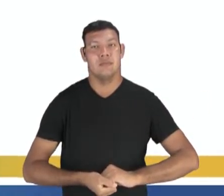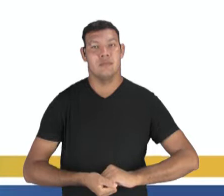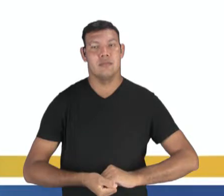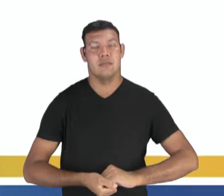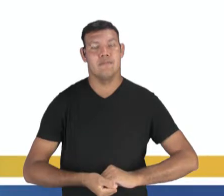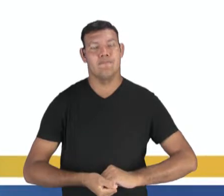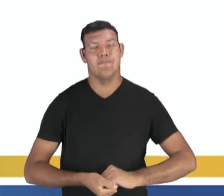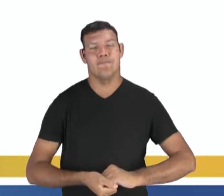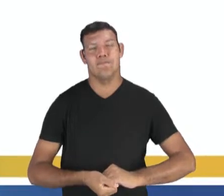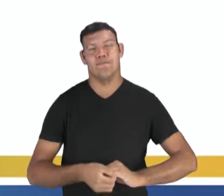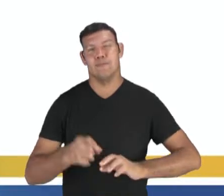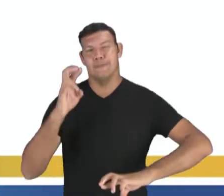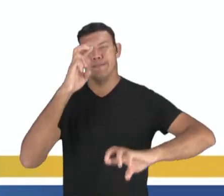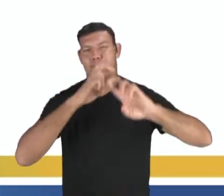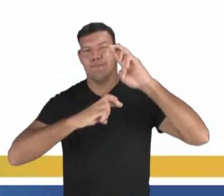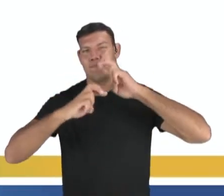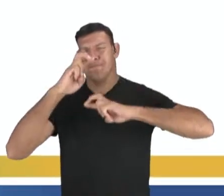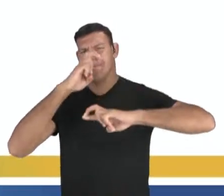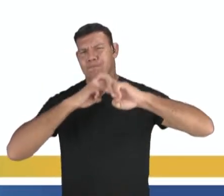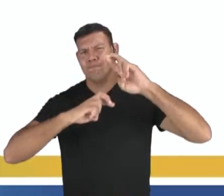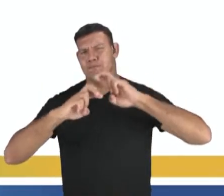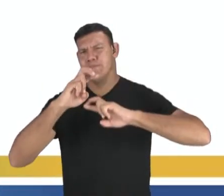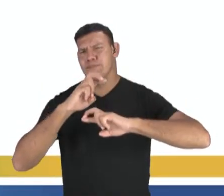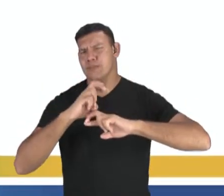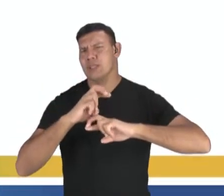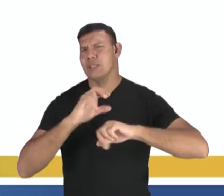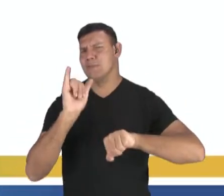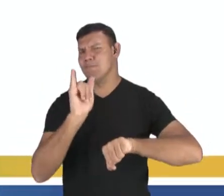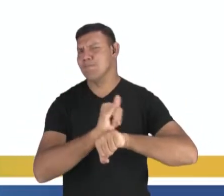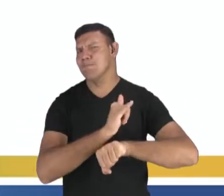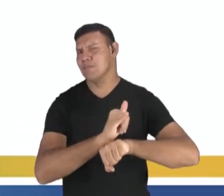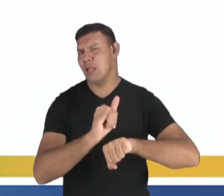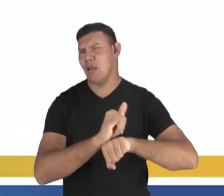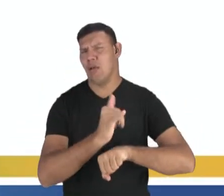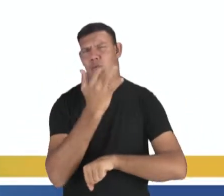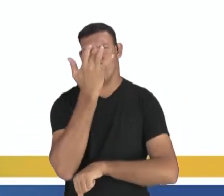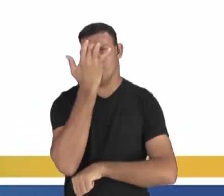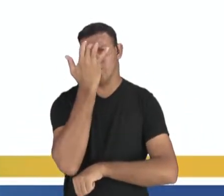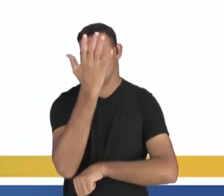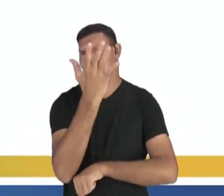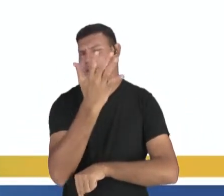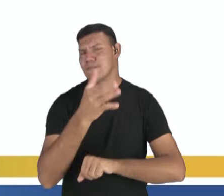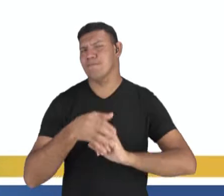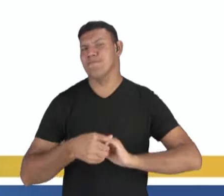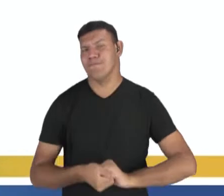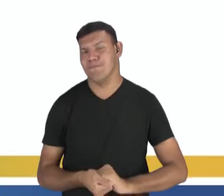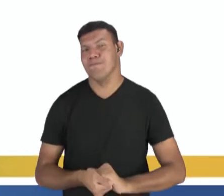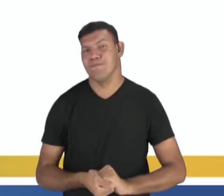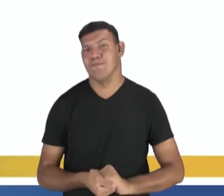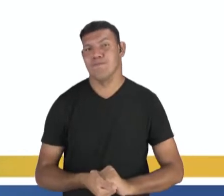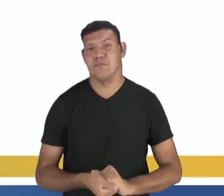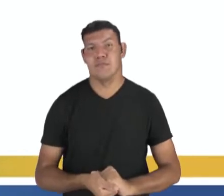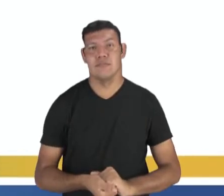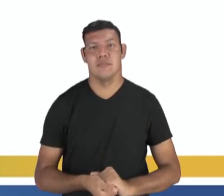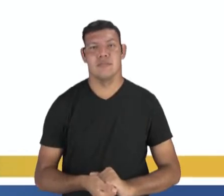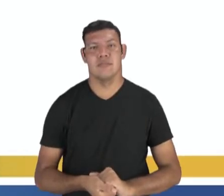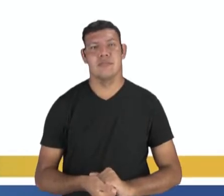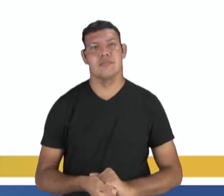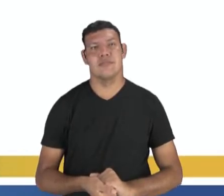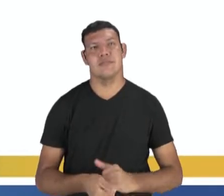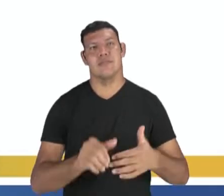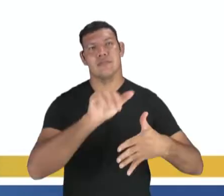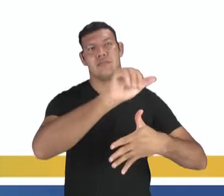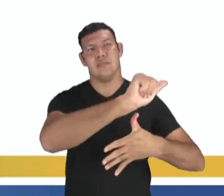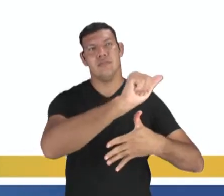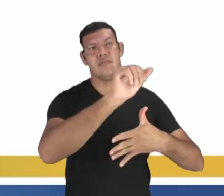e é olhando bem ela é bem técnica ela é fácil bom então aí nós temos cinco